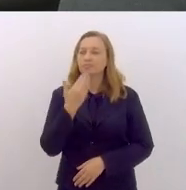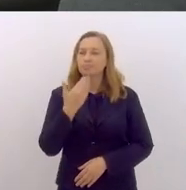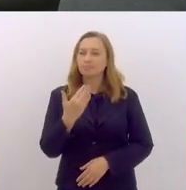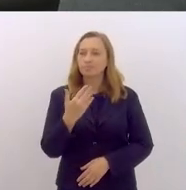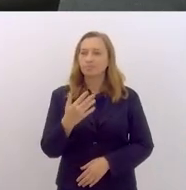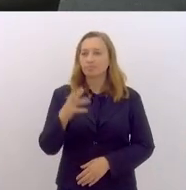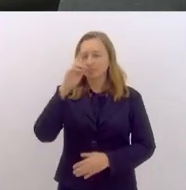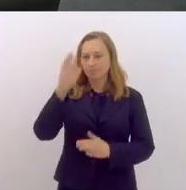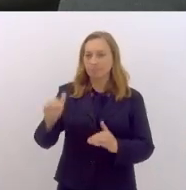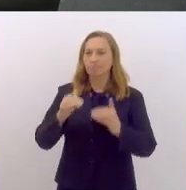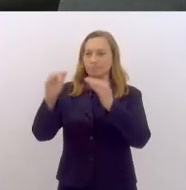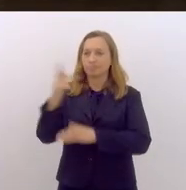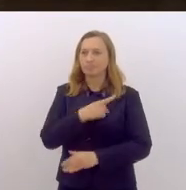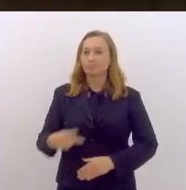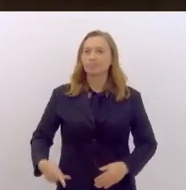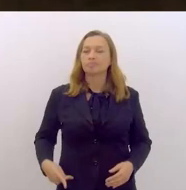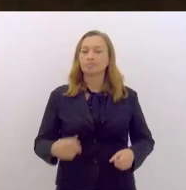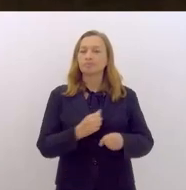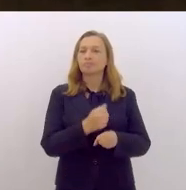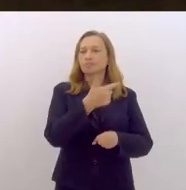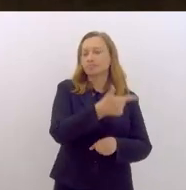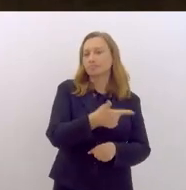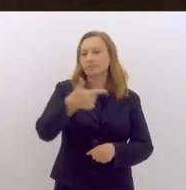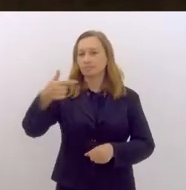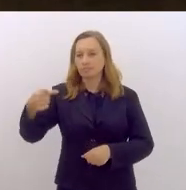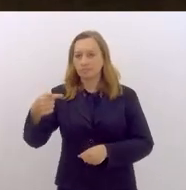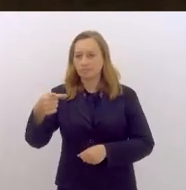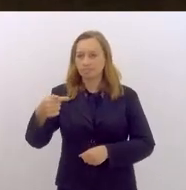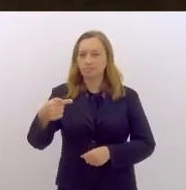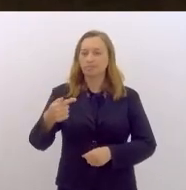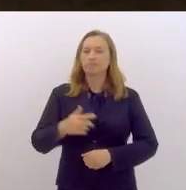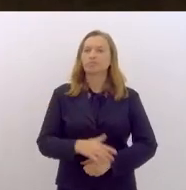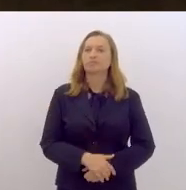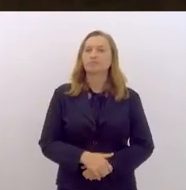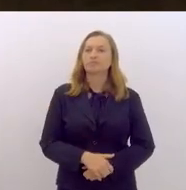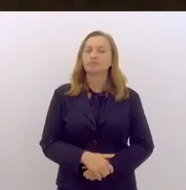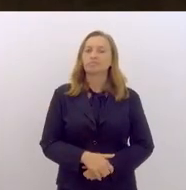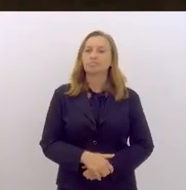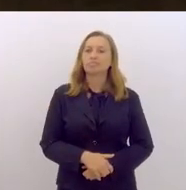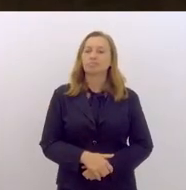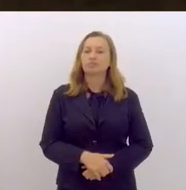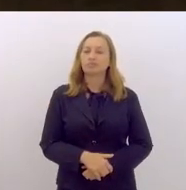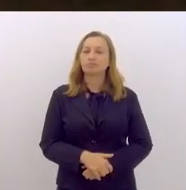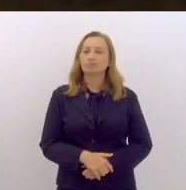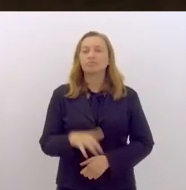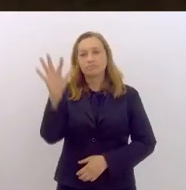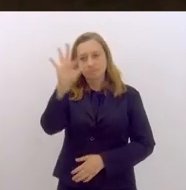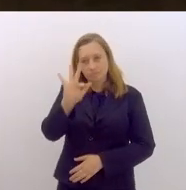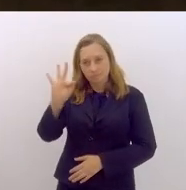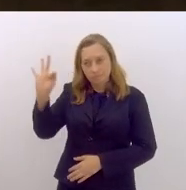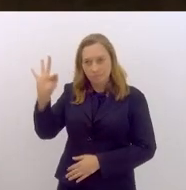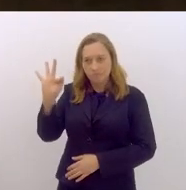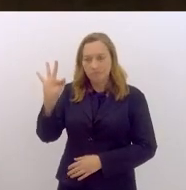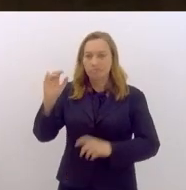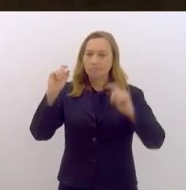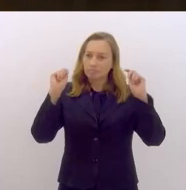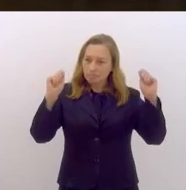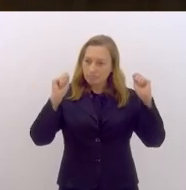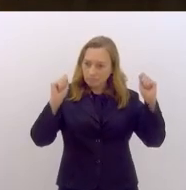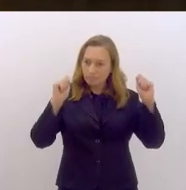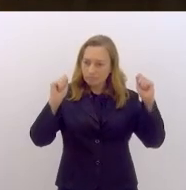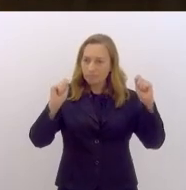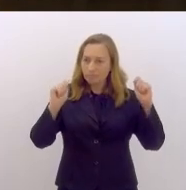Vossa Excelência que em 2017, com a colaboração da Federação das Torcidas do Rio de